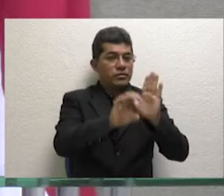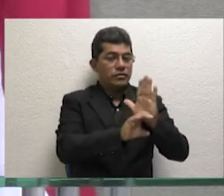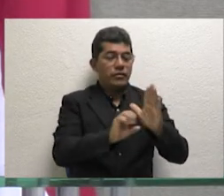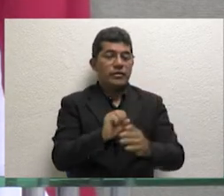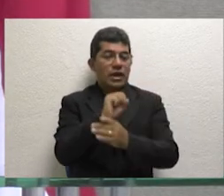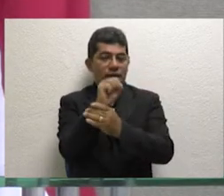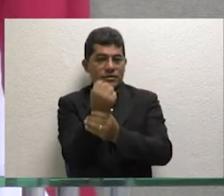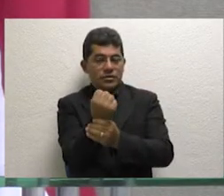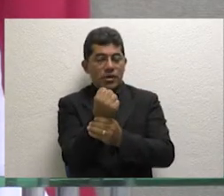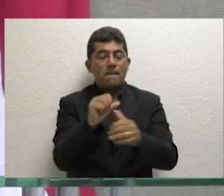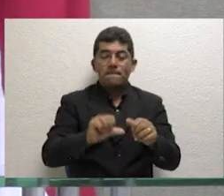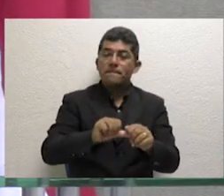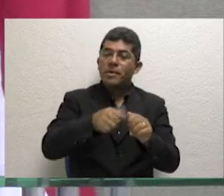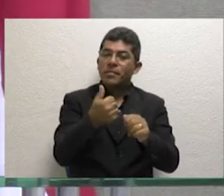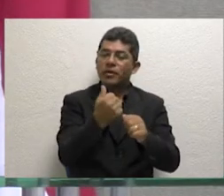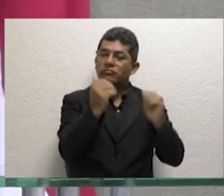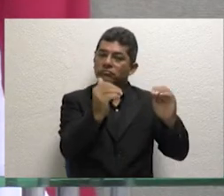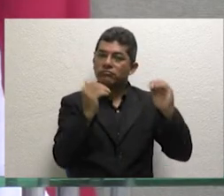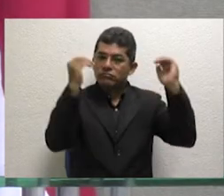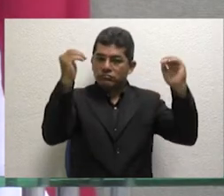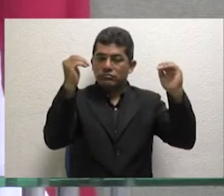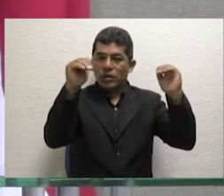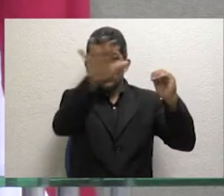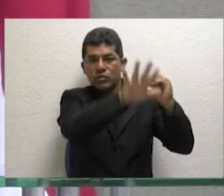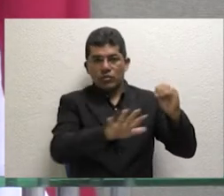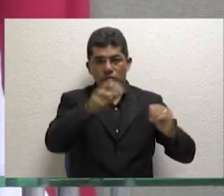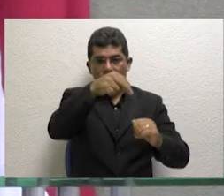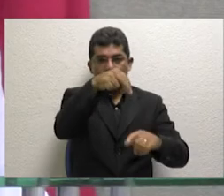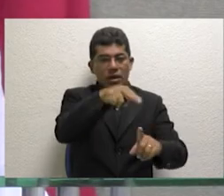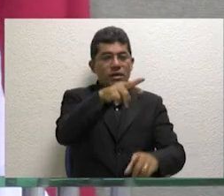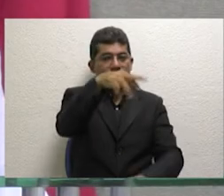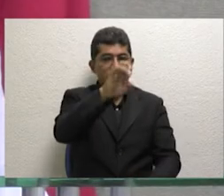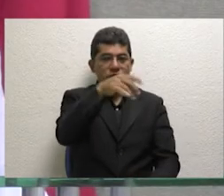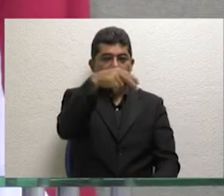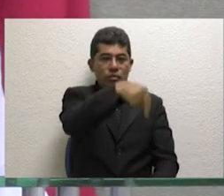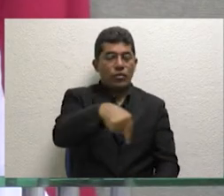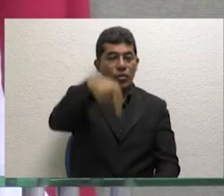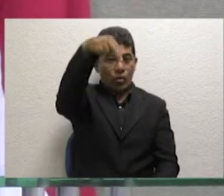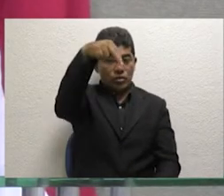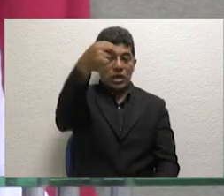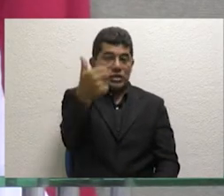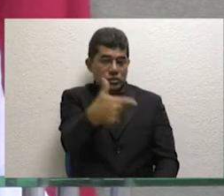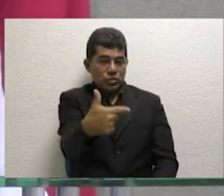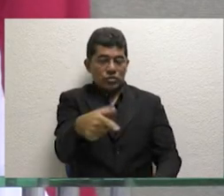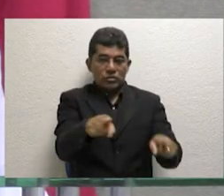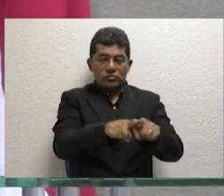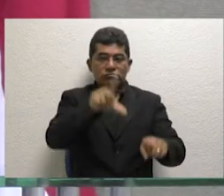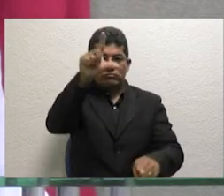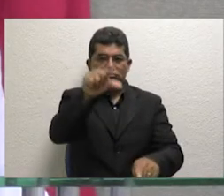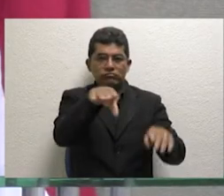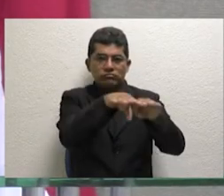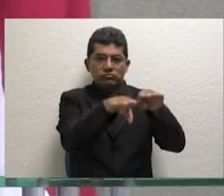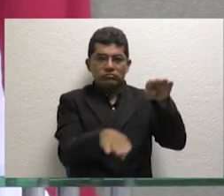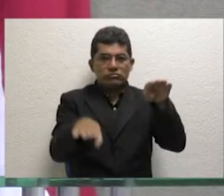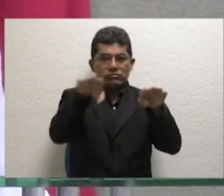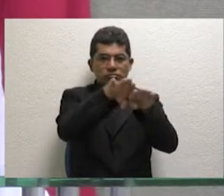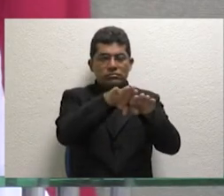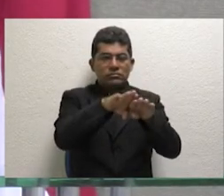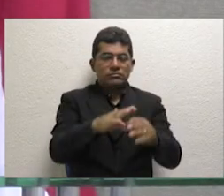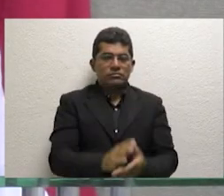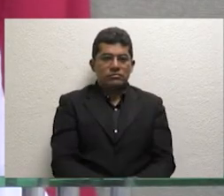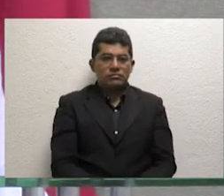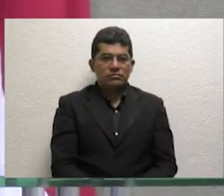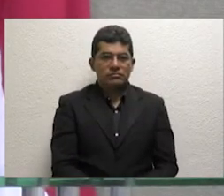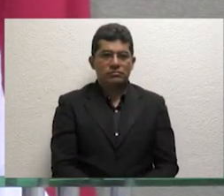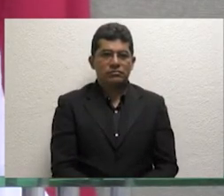buscar primeiro a soberania nacional na região norte e segundo reduzir as desigualdades regionais do nosso país